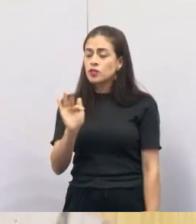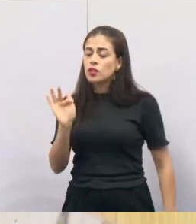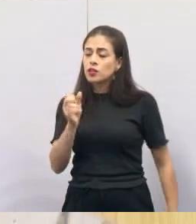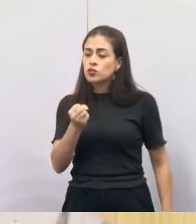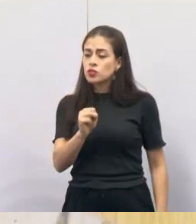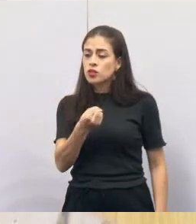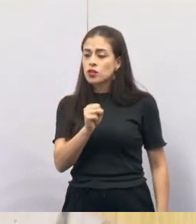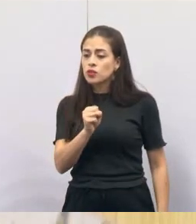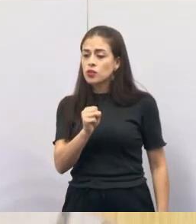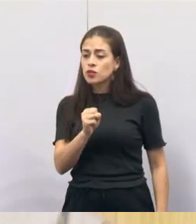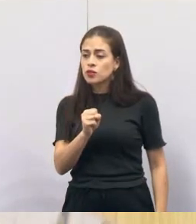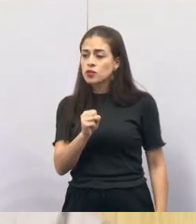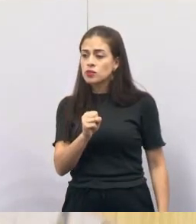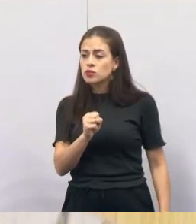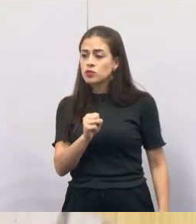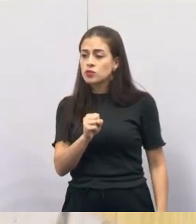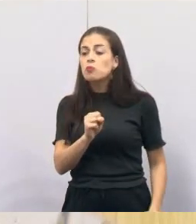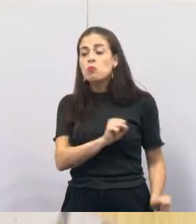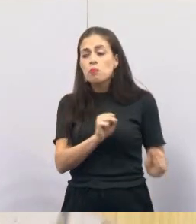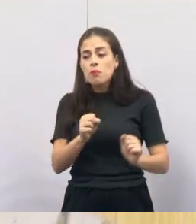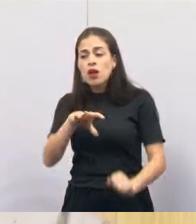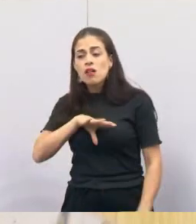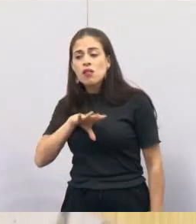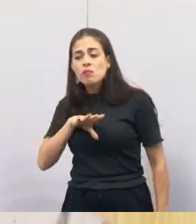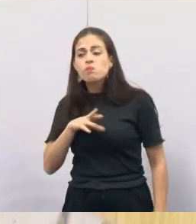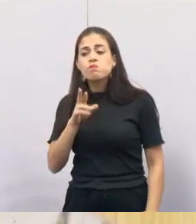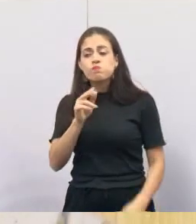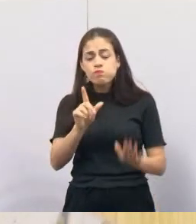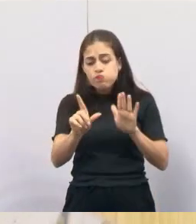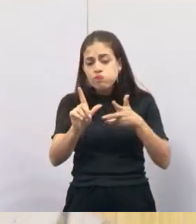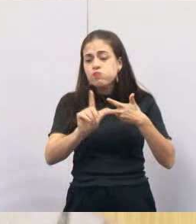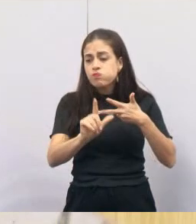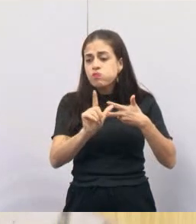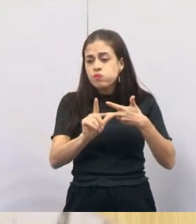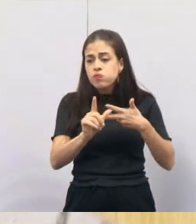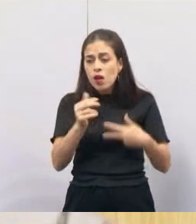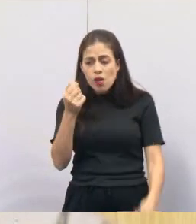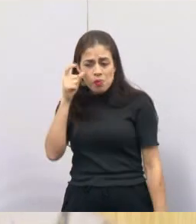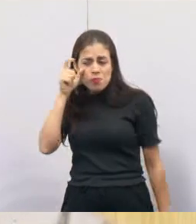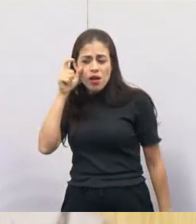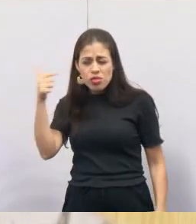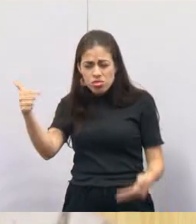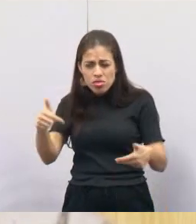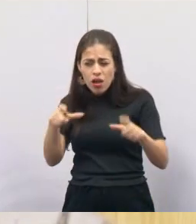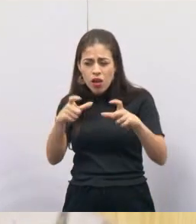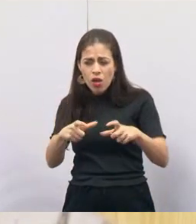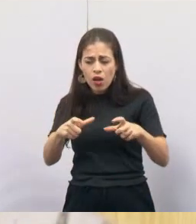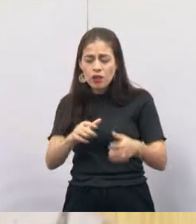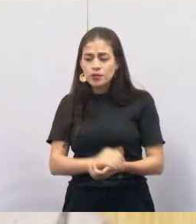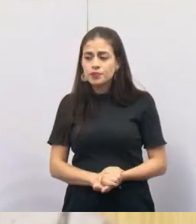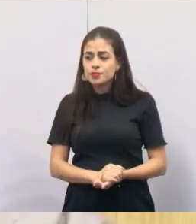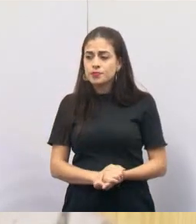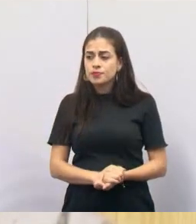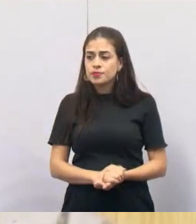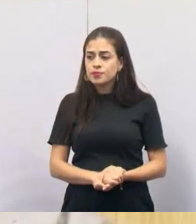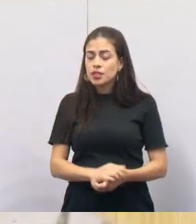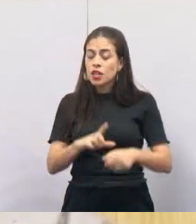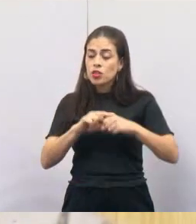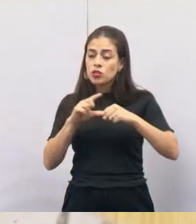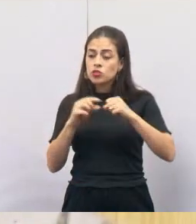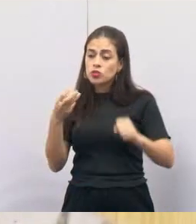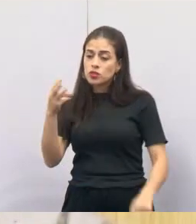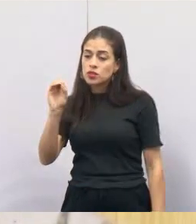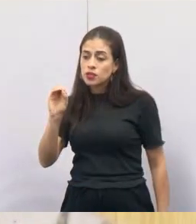que dispõe ser de competência do município legislar sobre assuntos de interesse local. Considerando ainda o disposto do